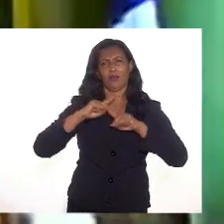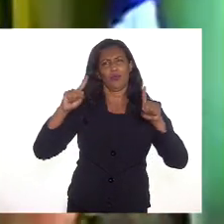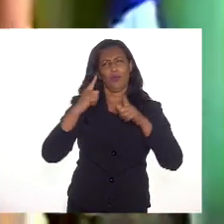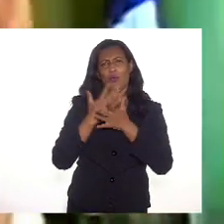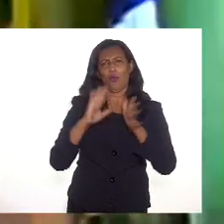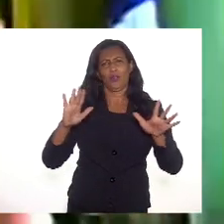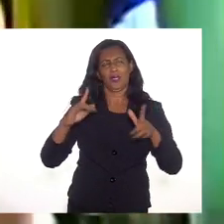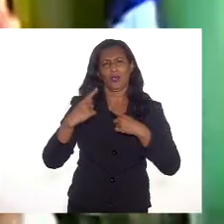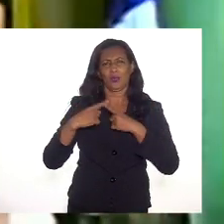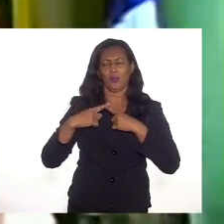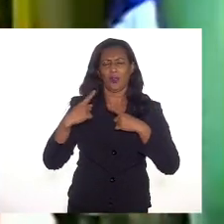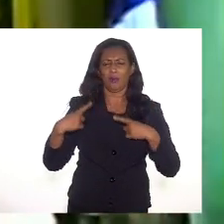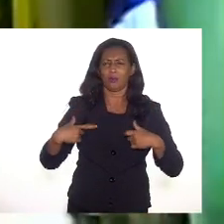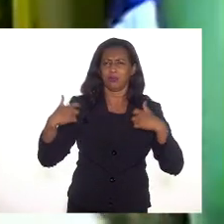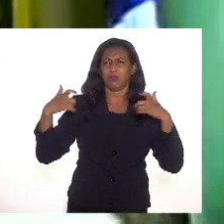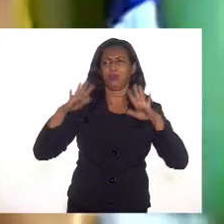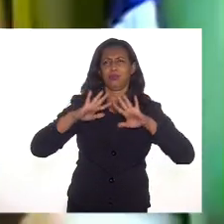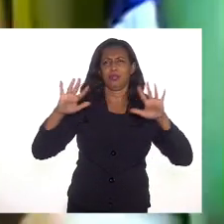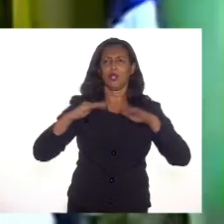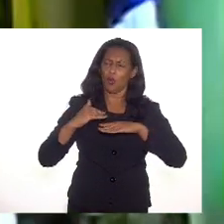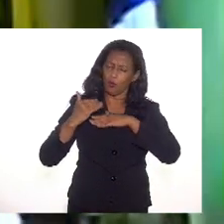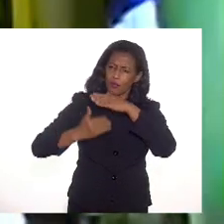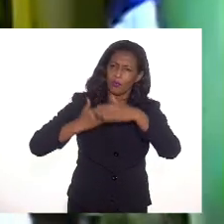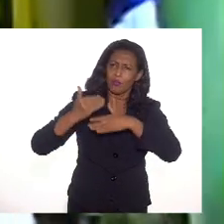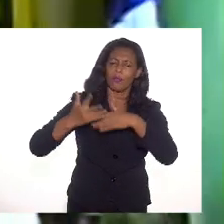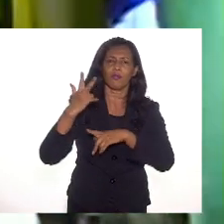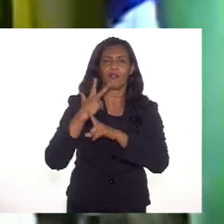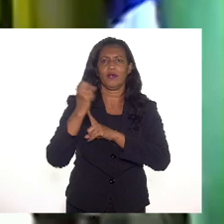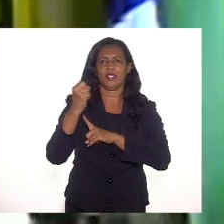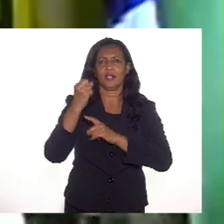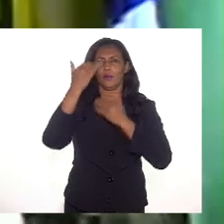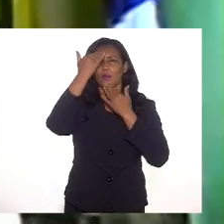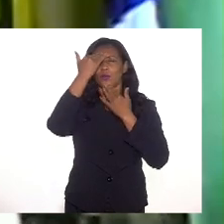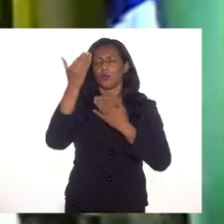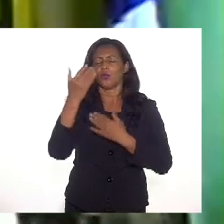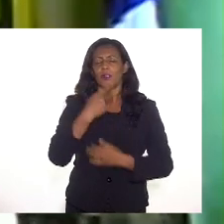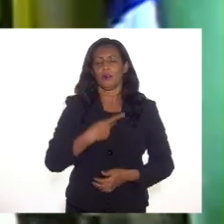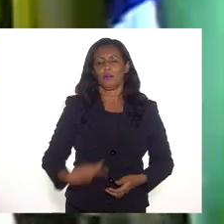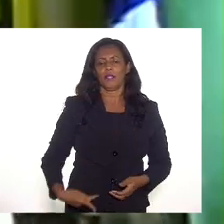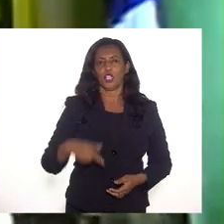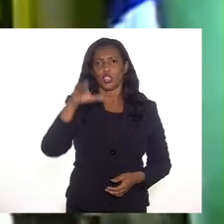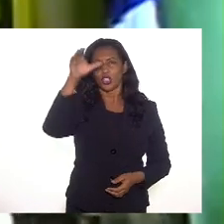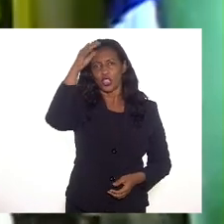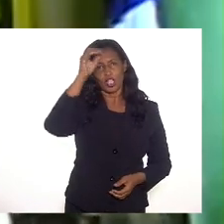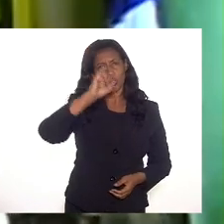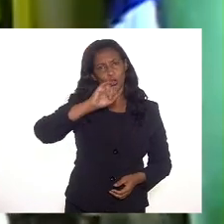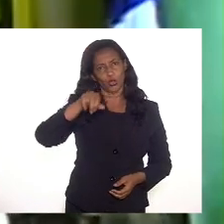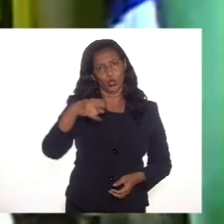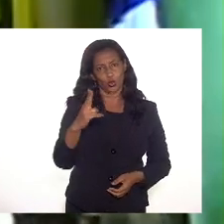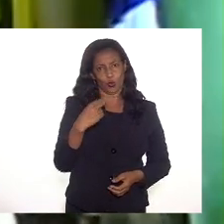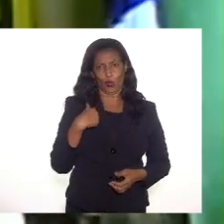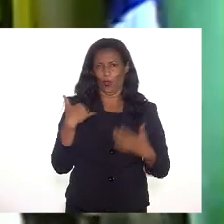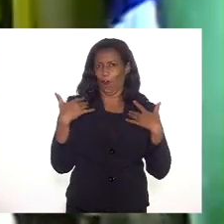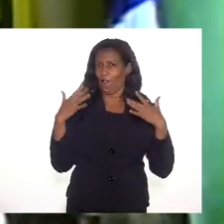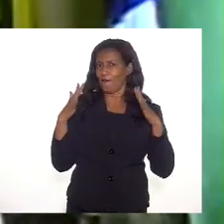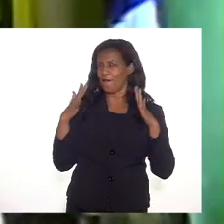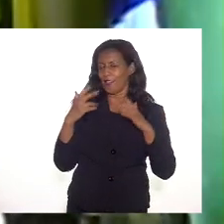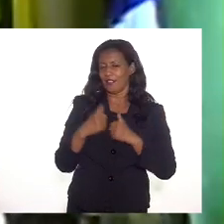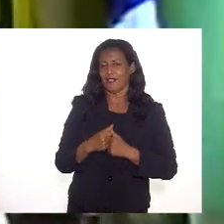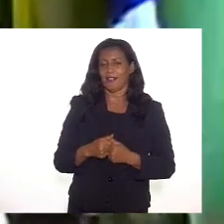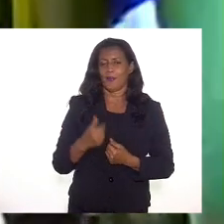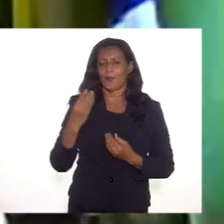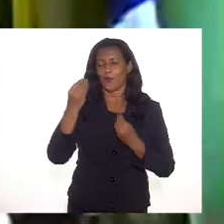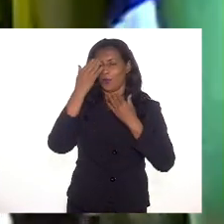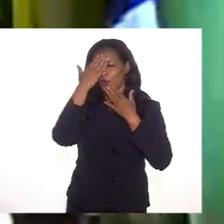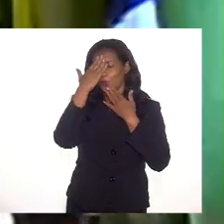porque sem confronto nós vamos avançar. Muito obrigado, presidente, Tia Ju, eu sou seu fã, muito obrigado